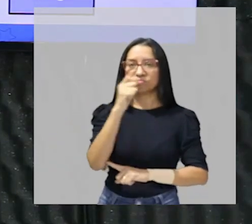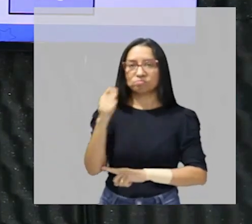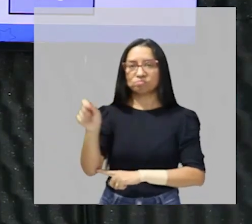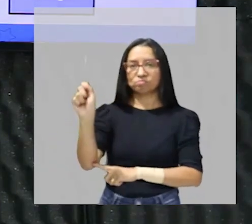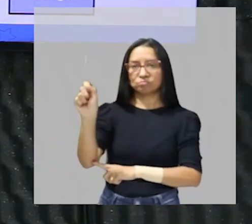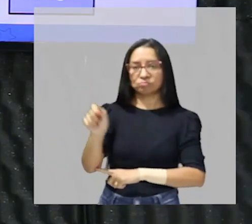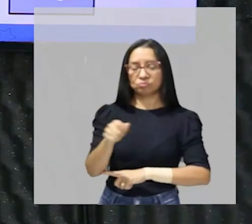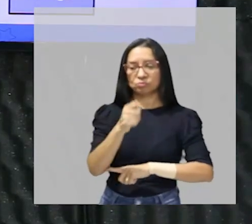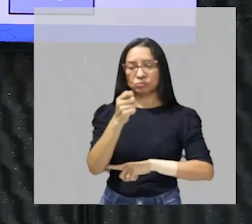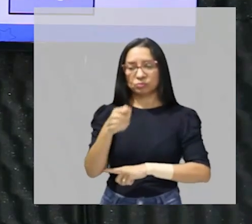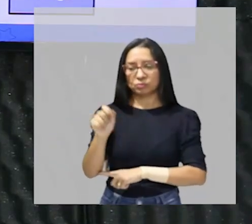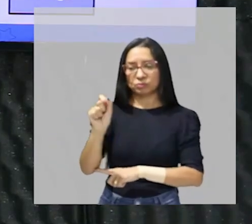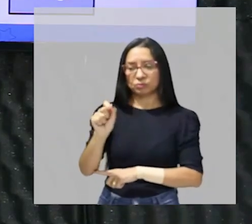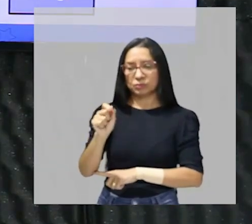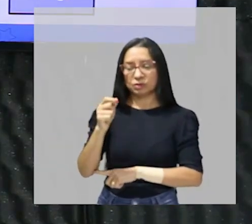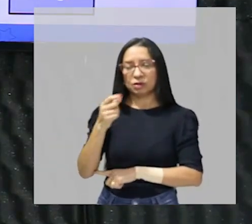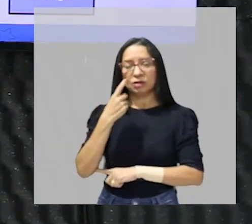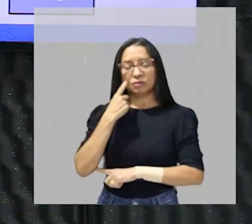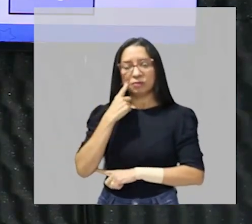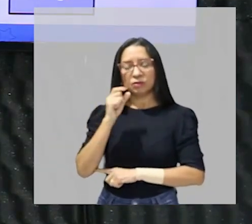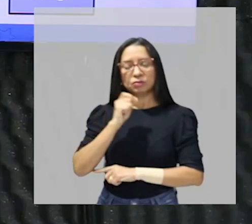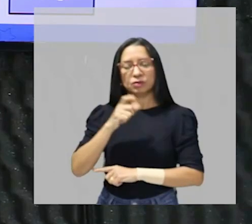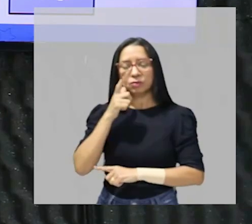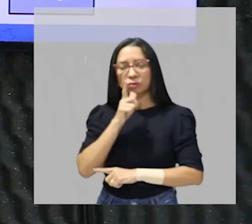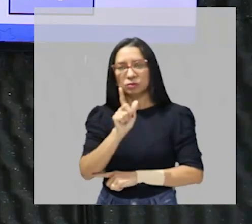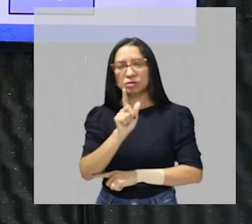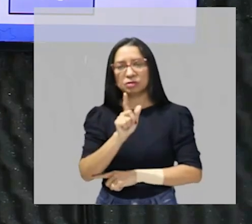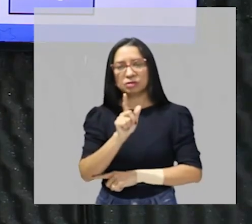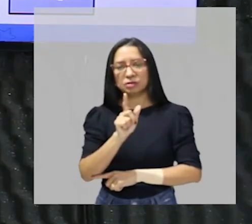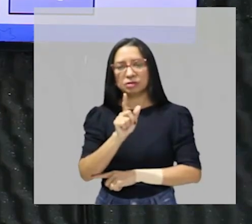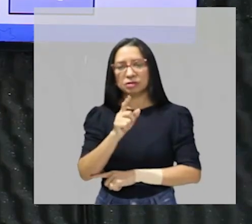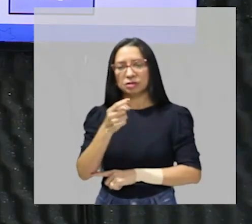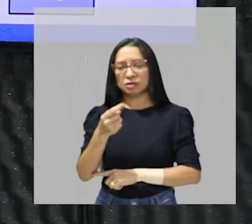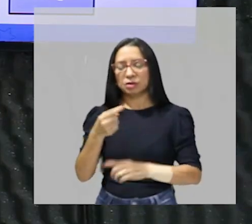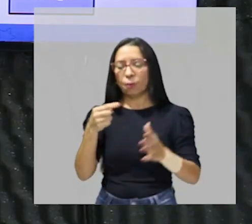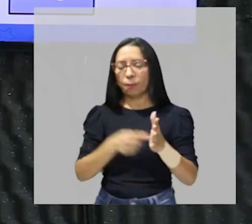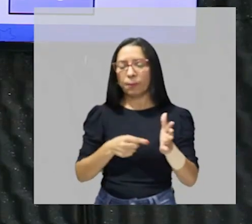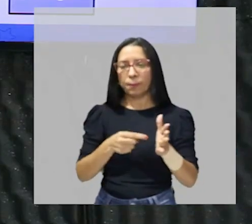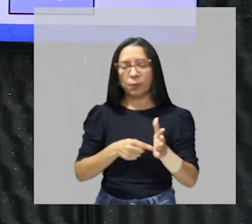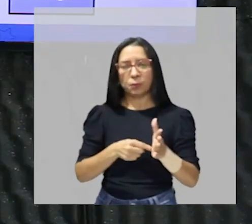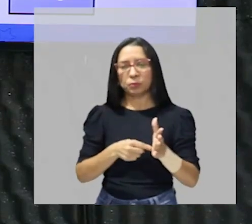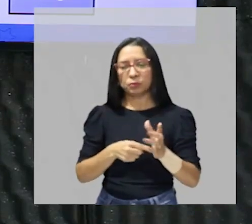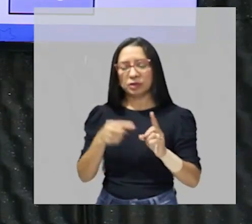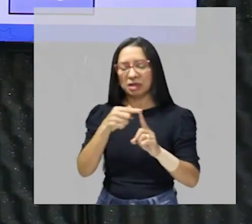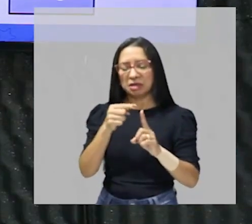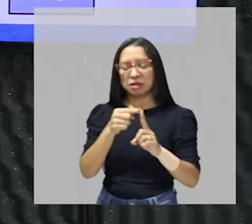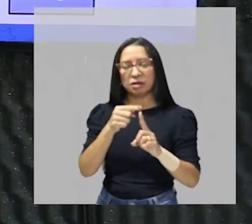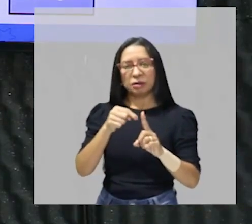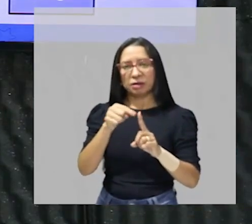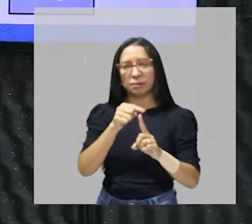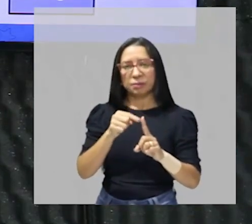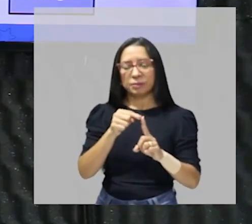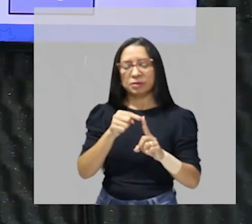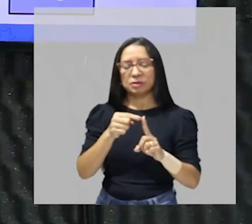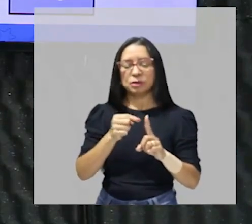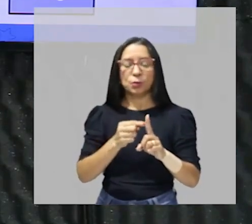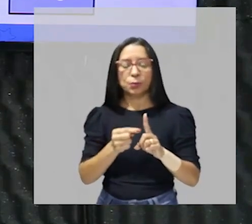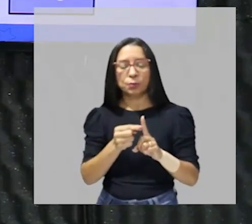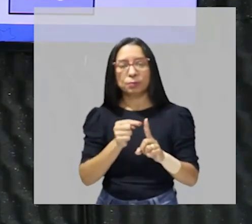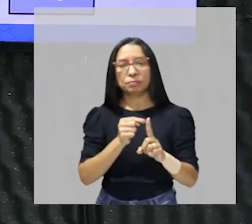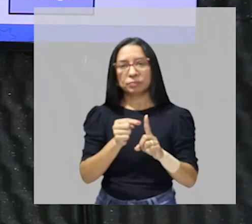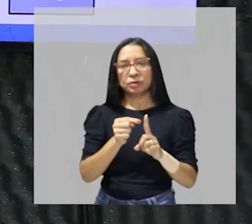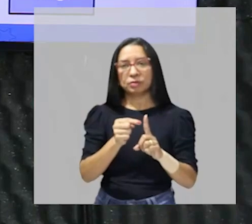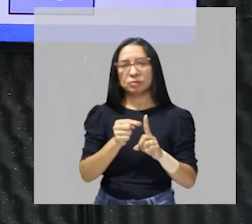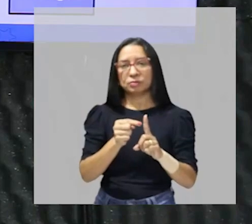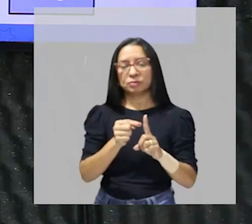lutando, vendo lá quem vai conseguir acertar, tem a pontuação da cabeça, do peito e assim sucessivamente. Regra também da